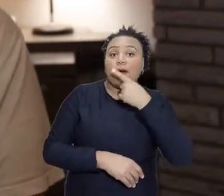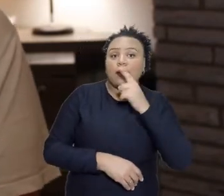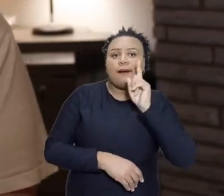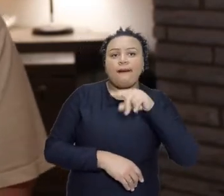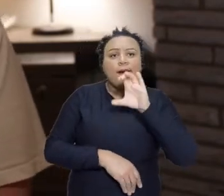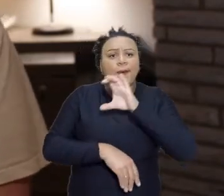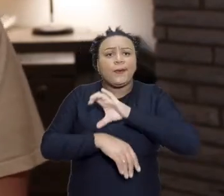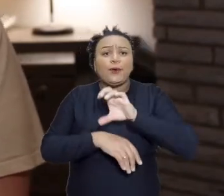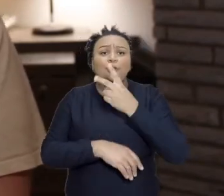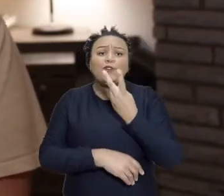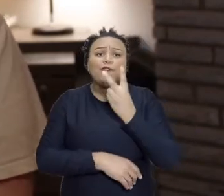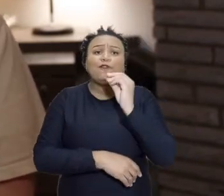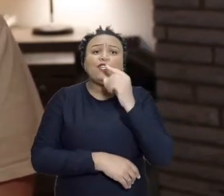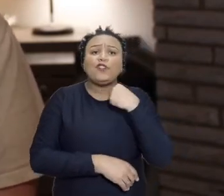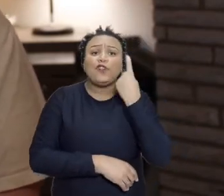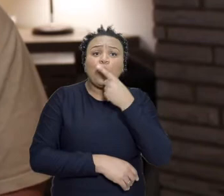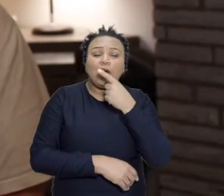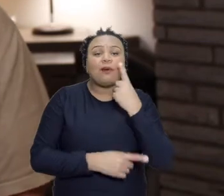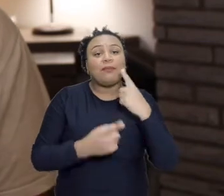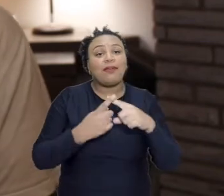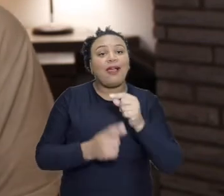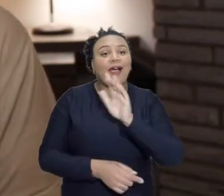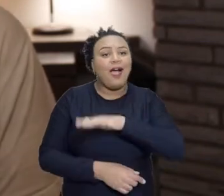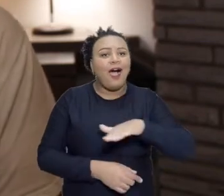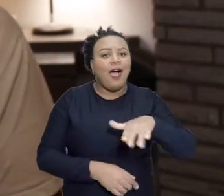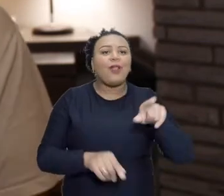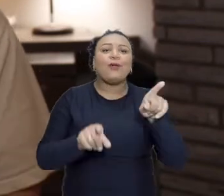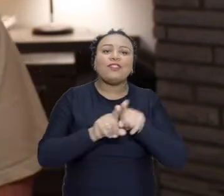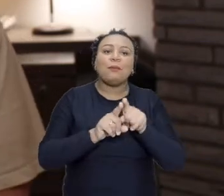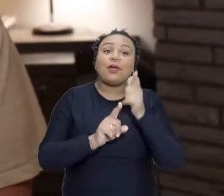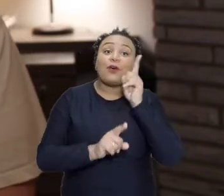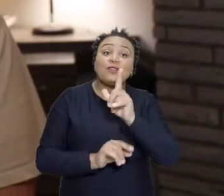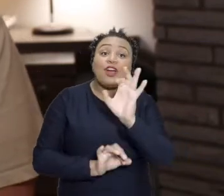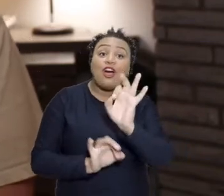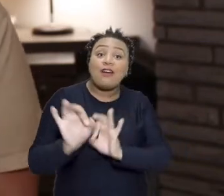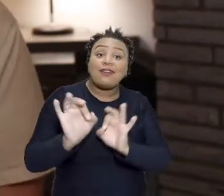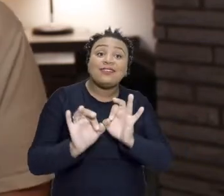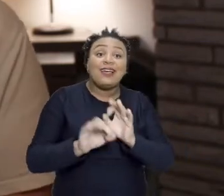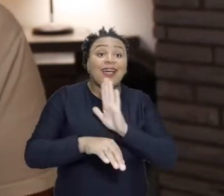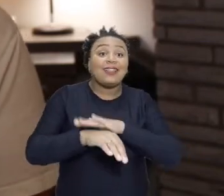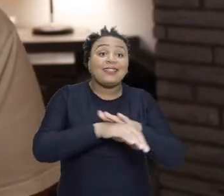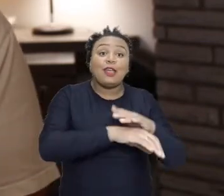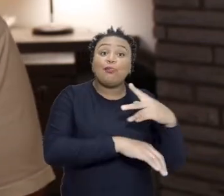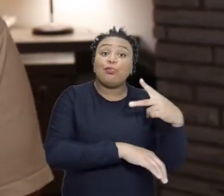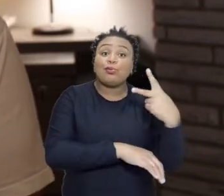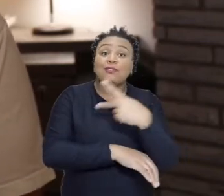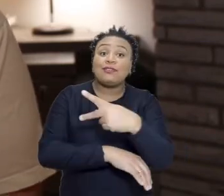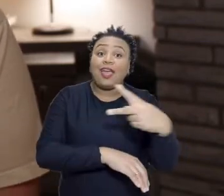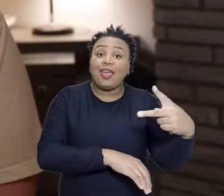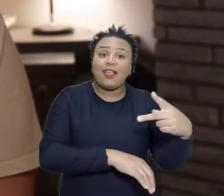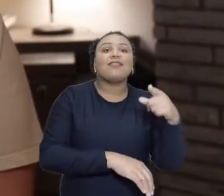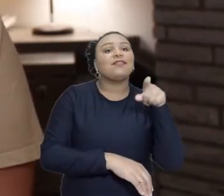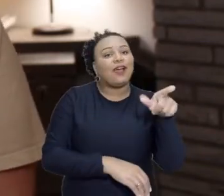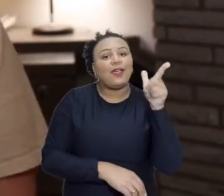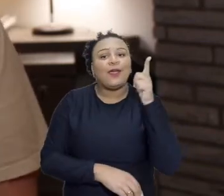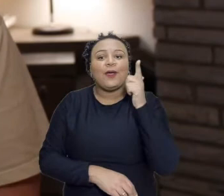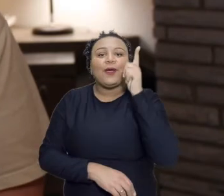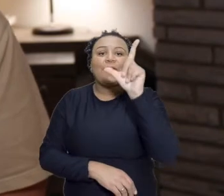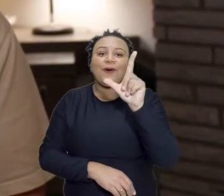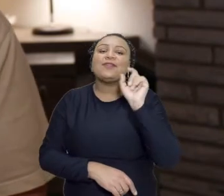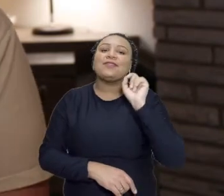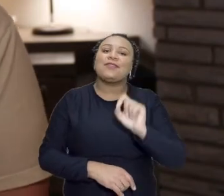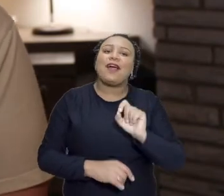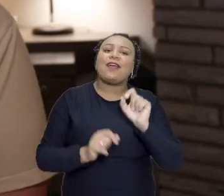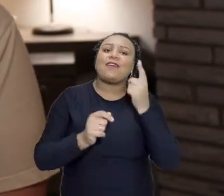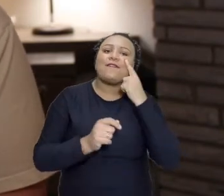horas. Porque assim os seus alunos também podem se organizar no tempo deles. Então ali vocês conseguem determinar